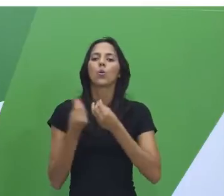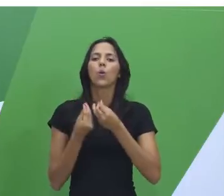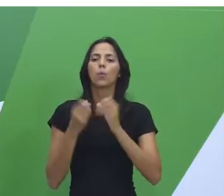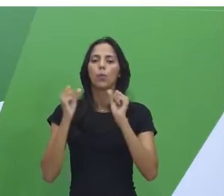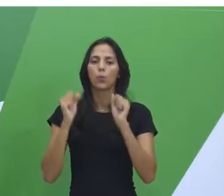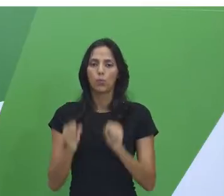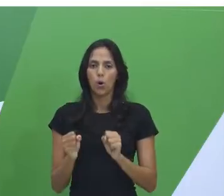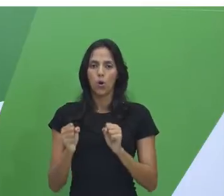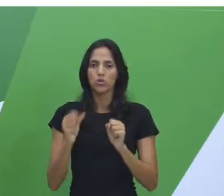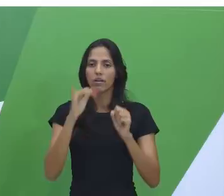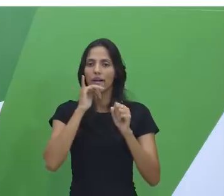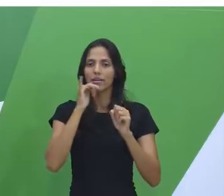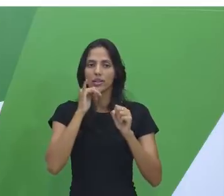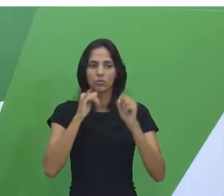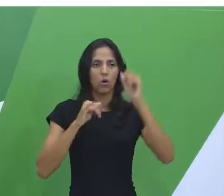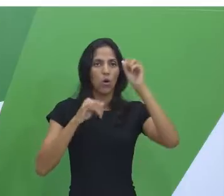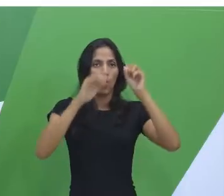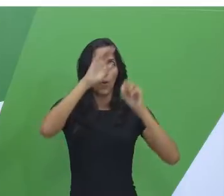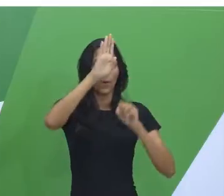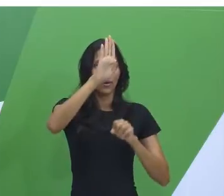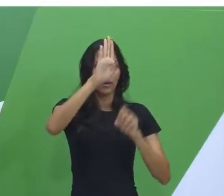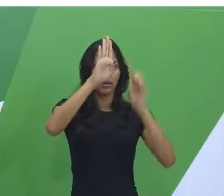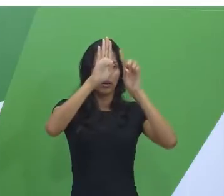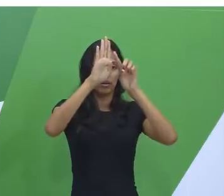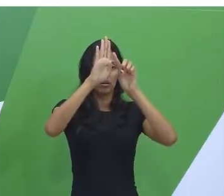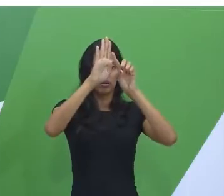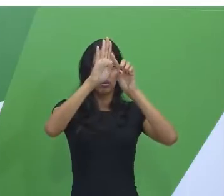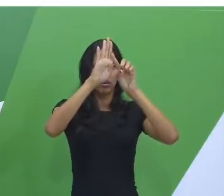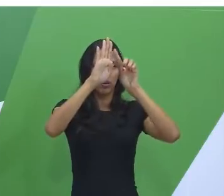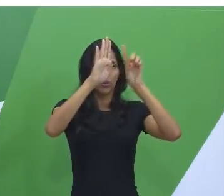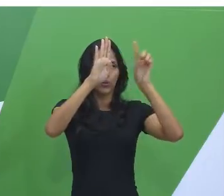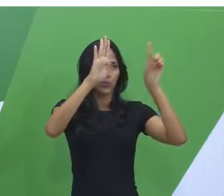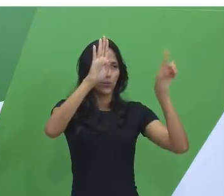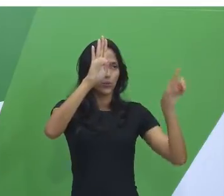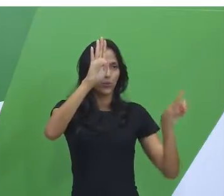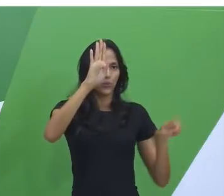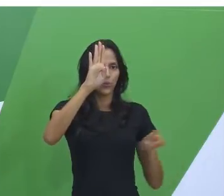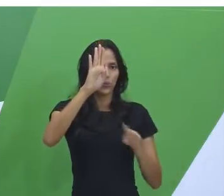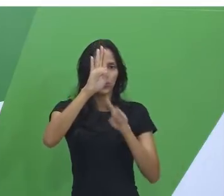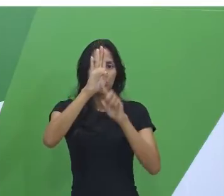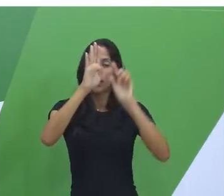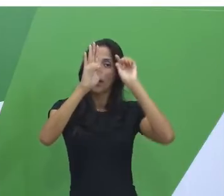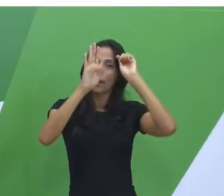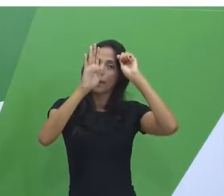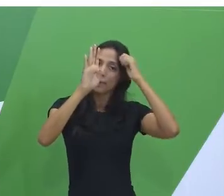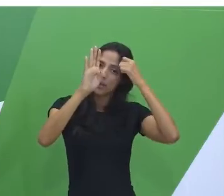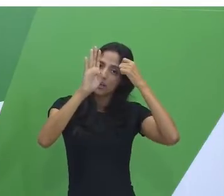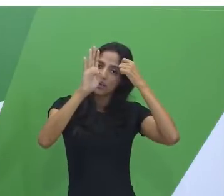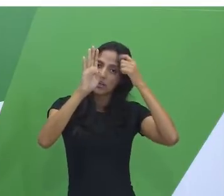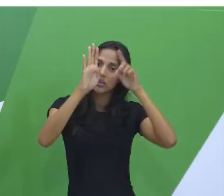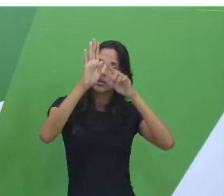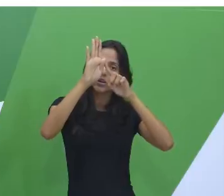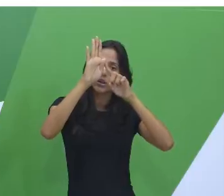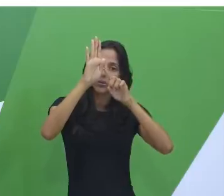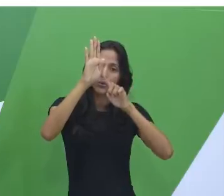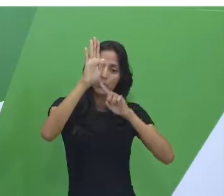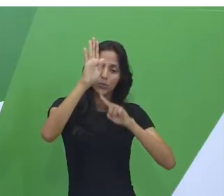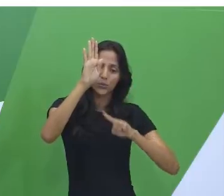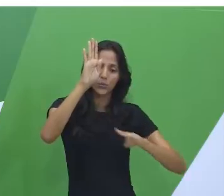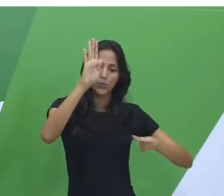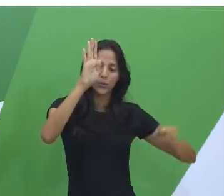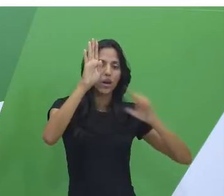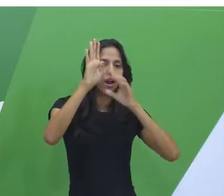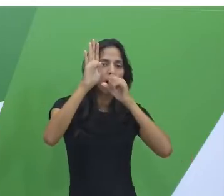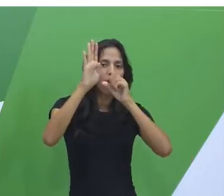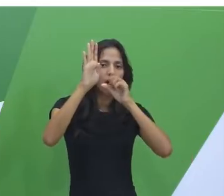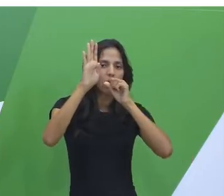sentido horário? Posso. Vai depender da situação que você esteja inserido. Mas no normal você pega o